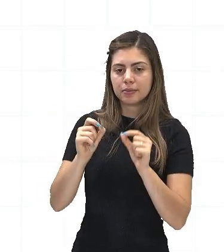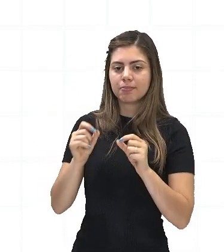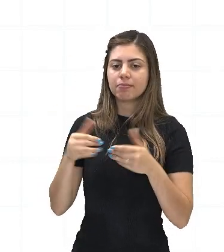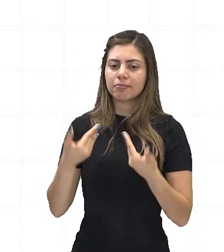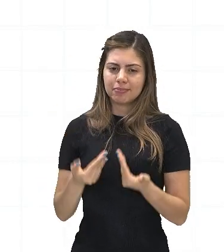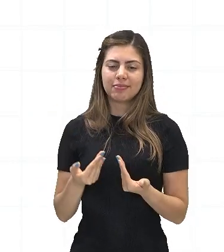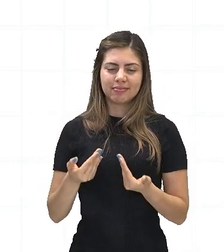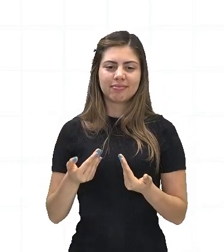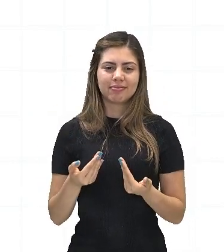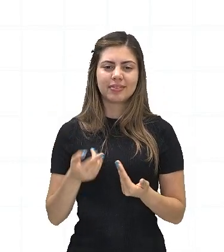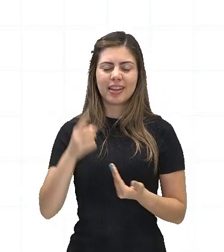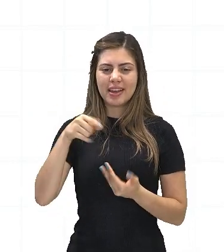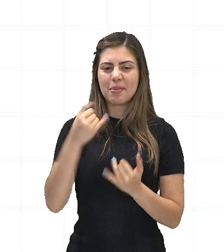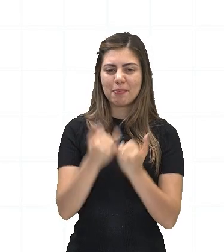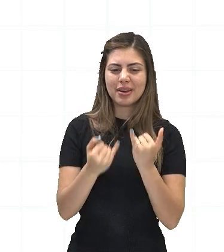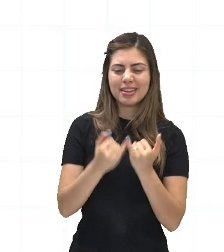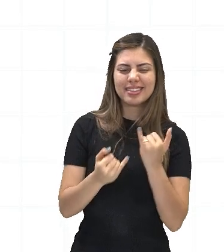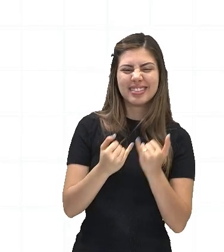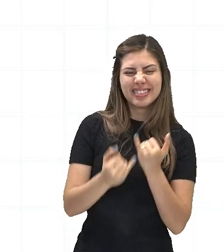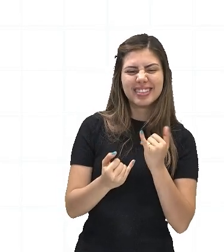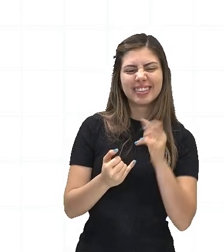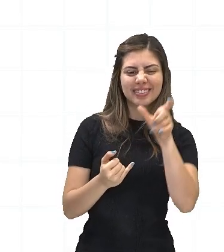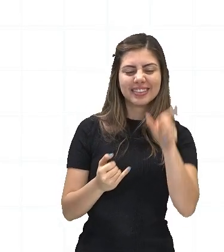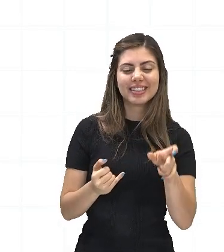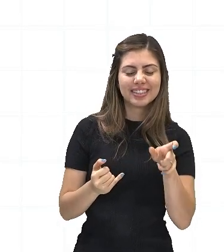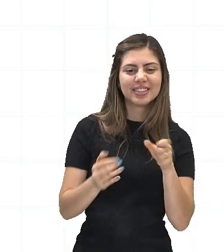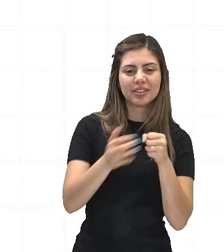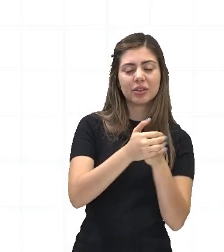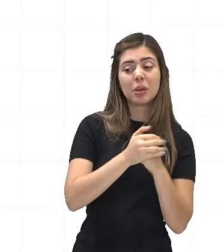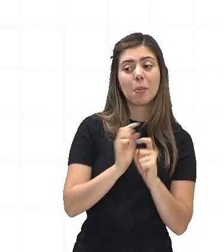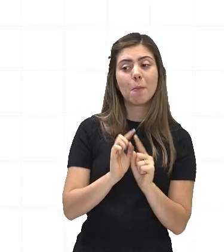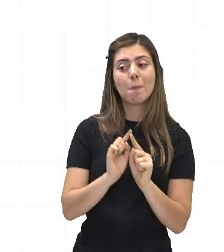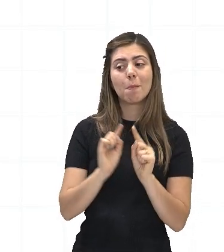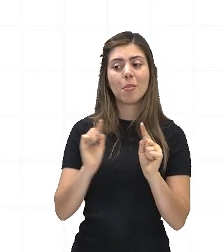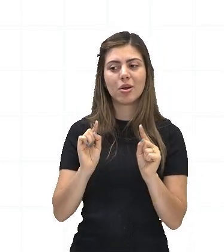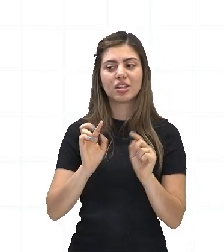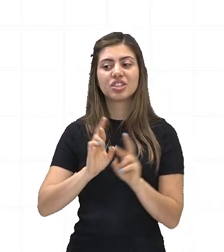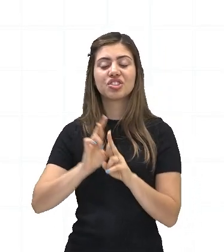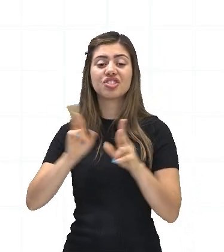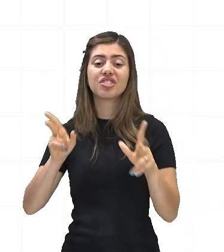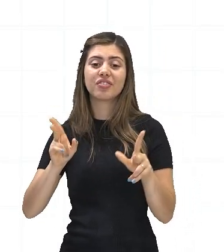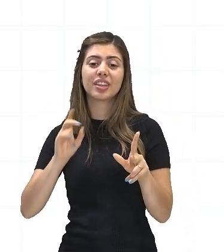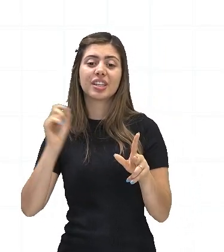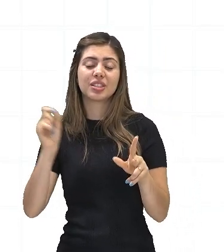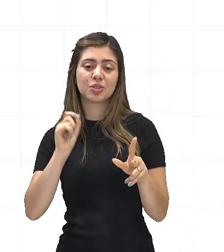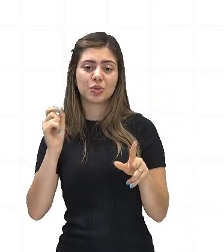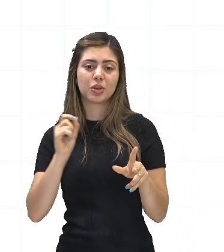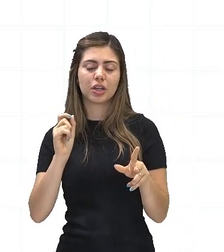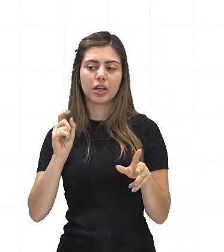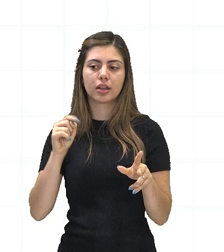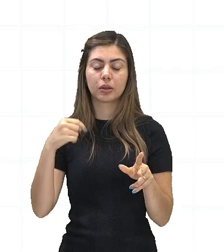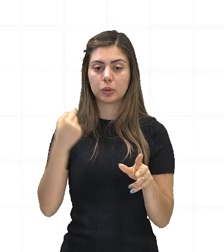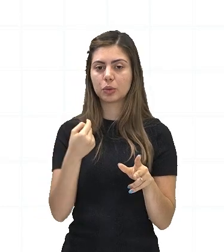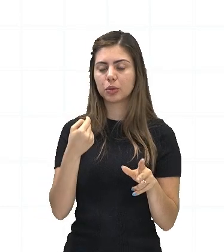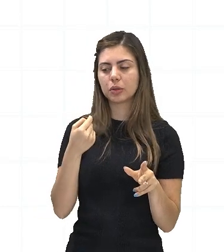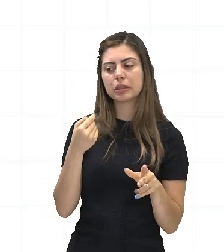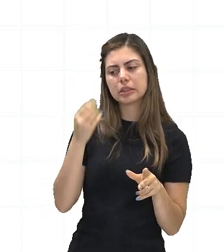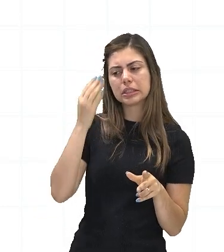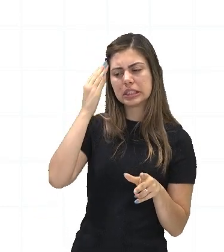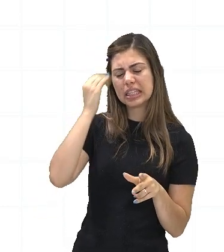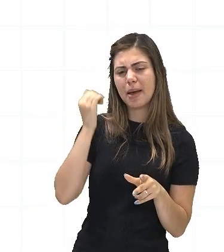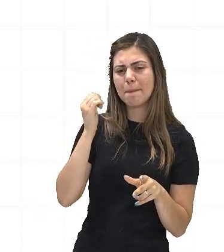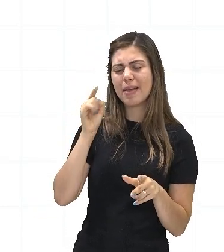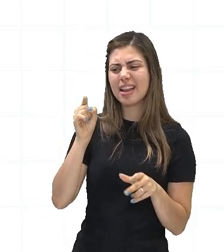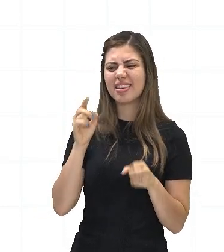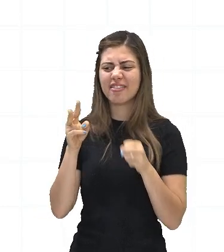um pouco com o sujeito oculto, mas qual é a diferença? Que também não dá para definir exatamente pela